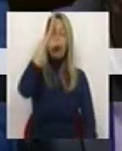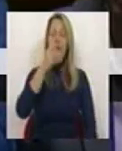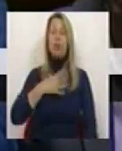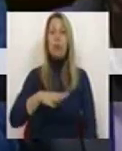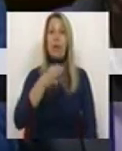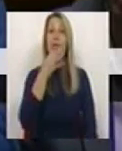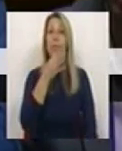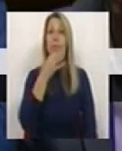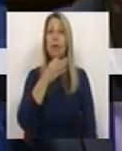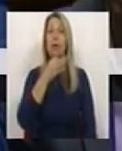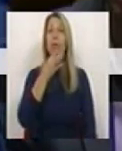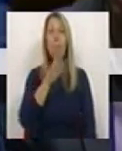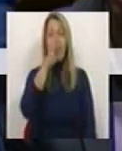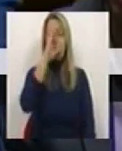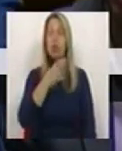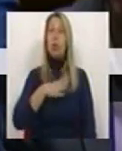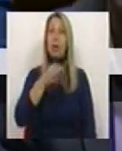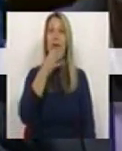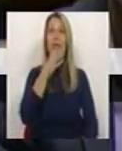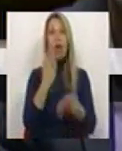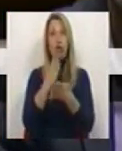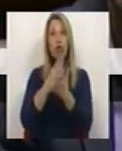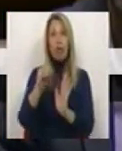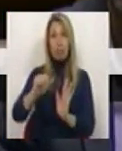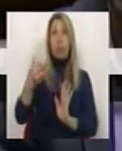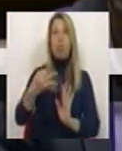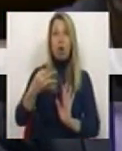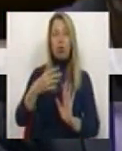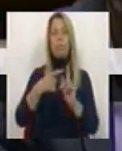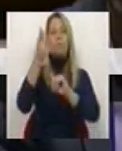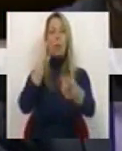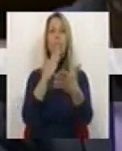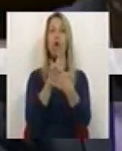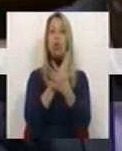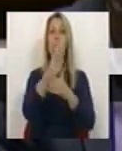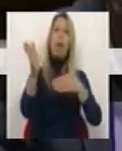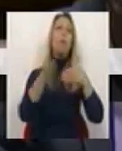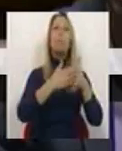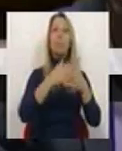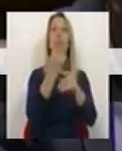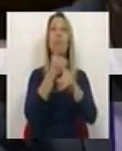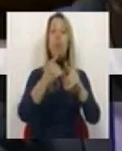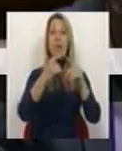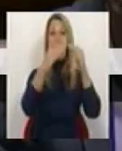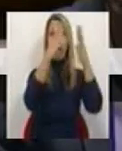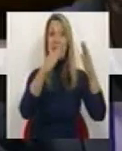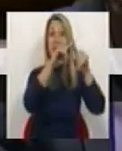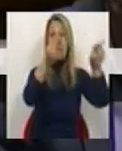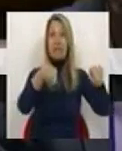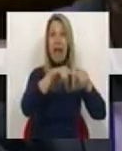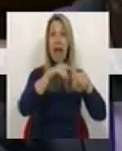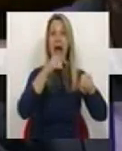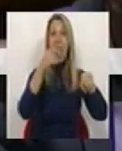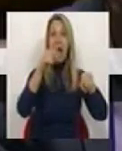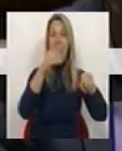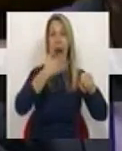precisamente. A escola encerrou ontem porque chove dentro das salas de aula, hoje continua fechada. No final